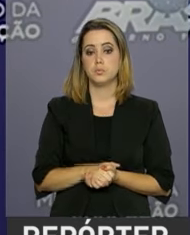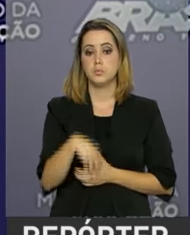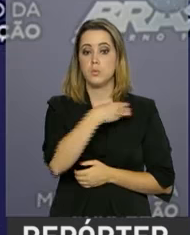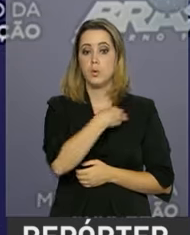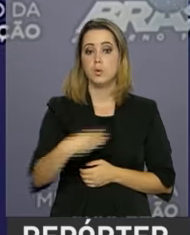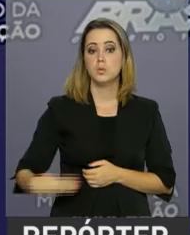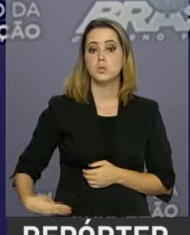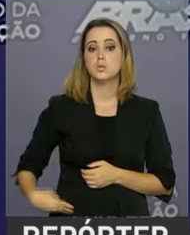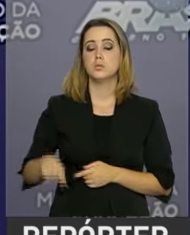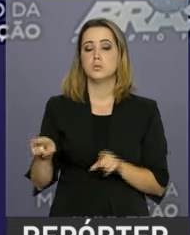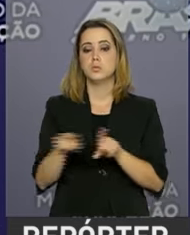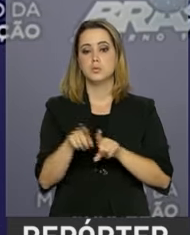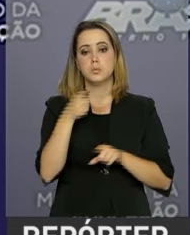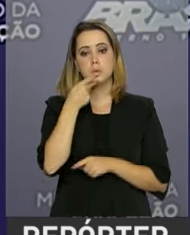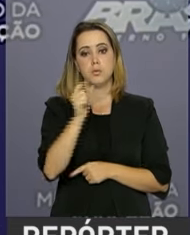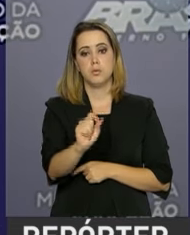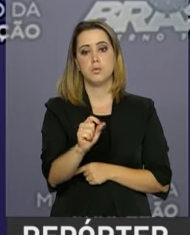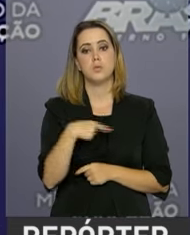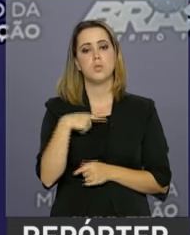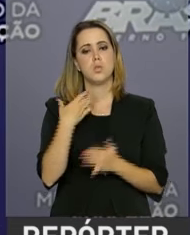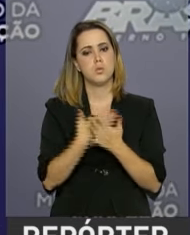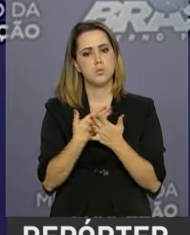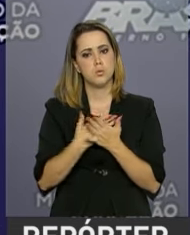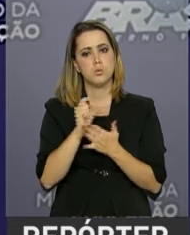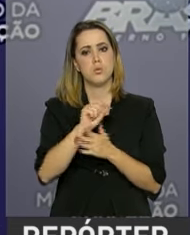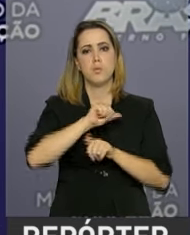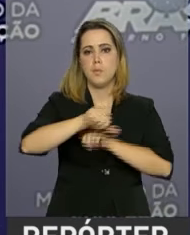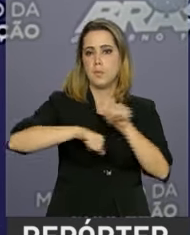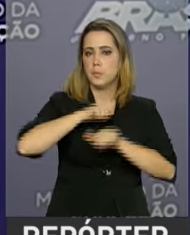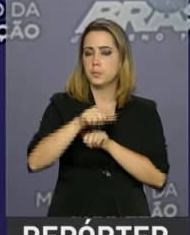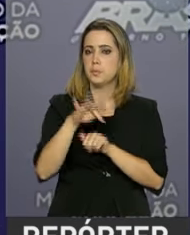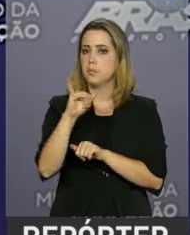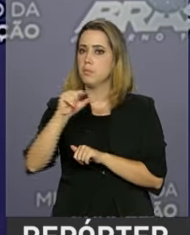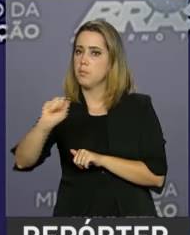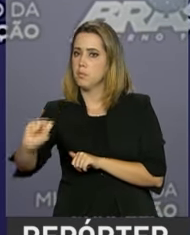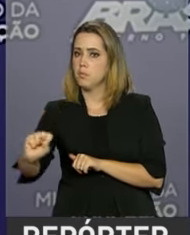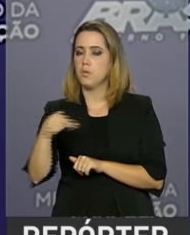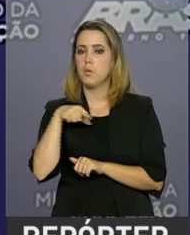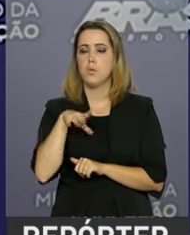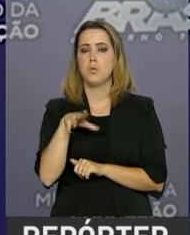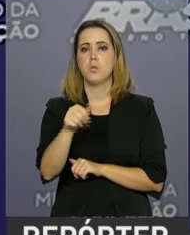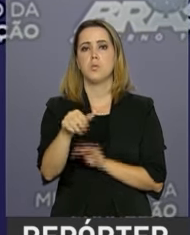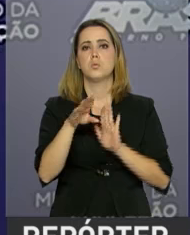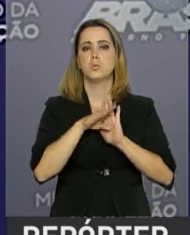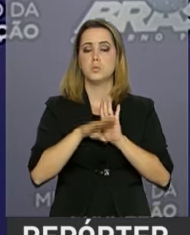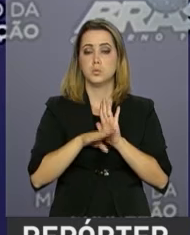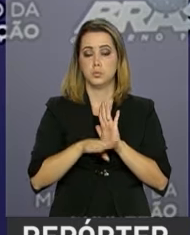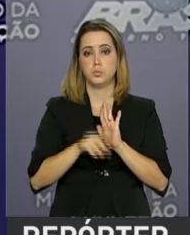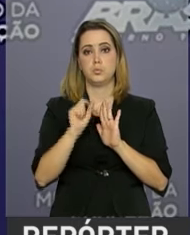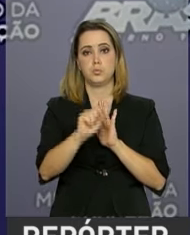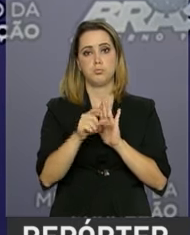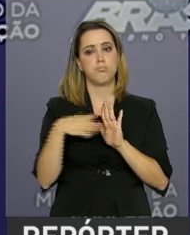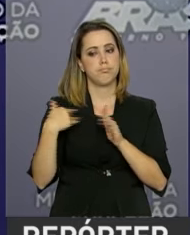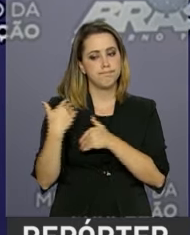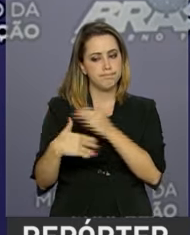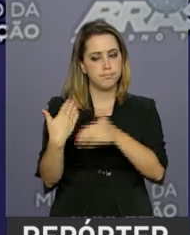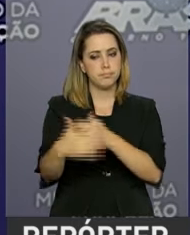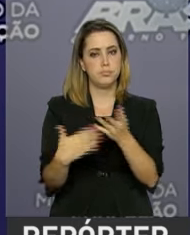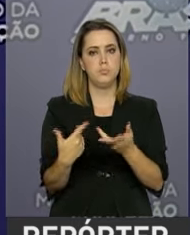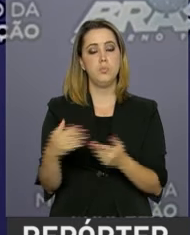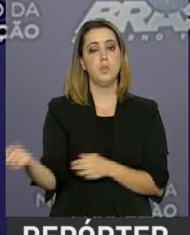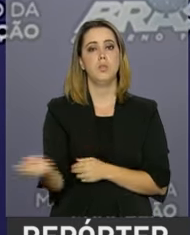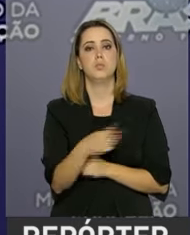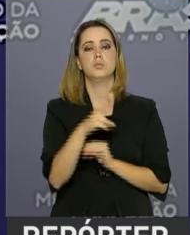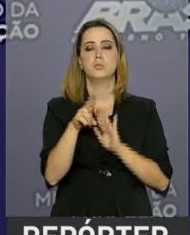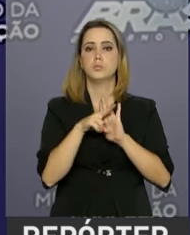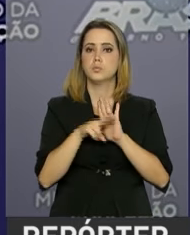ministro Mendonça Filho também afirmou que estão sendo estudadas mudanças no FIES para tornar o programa sustentável. As novidades devem ser